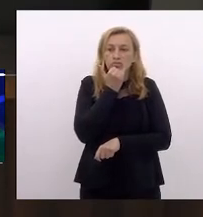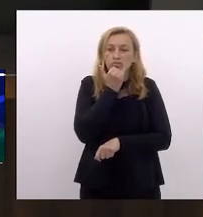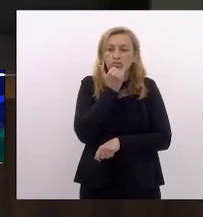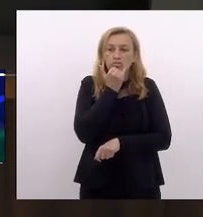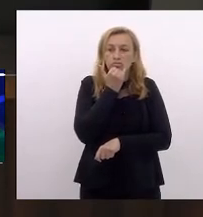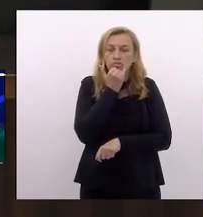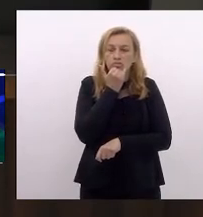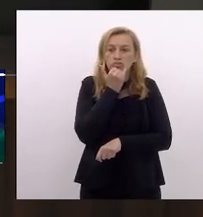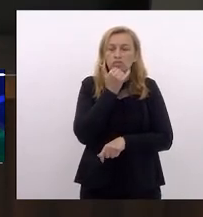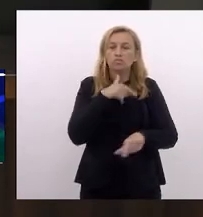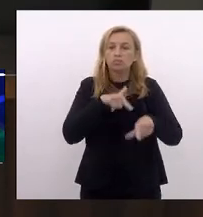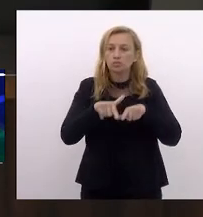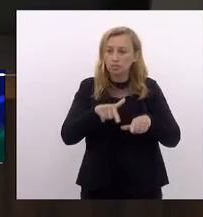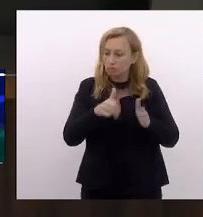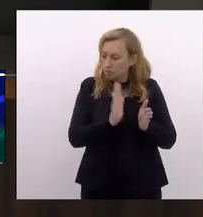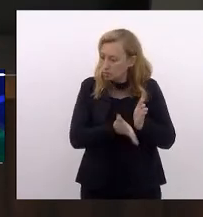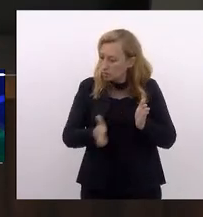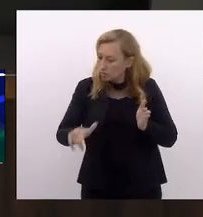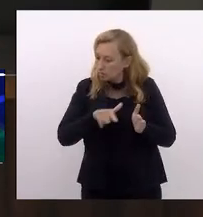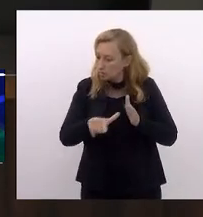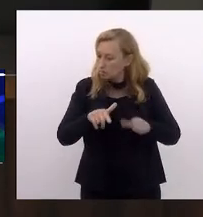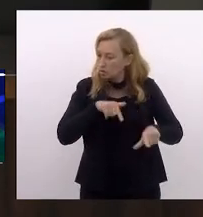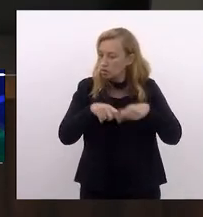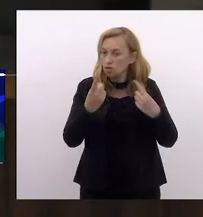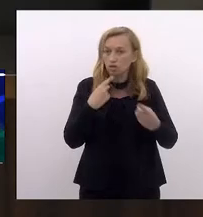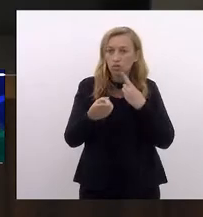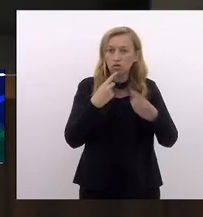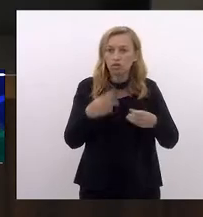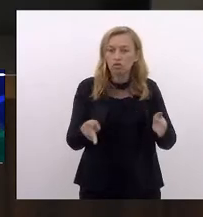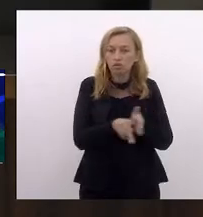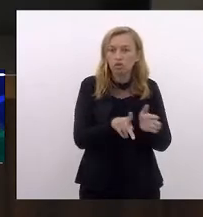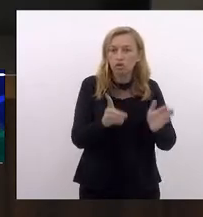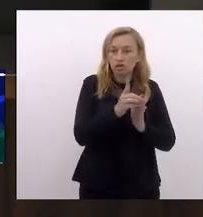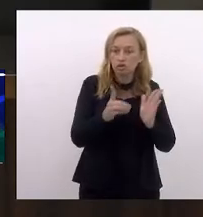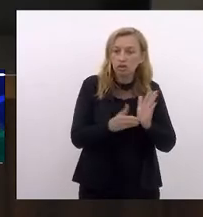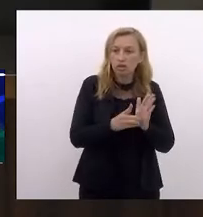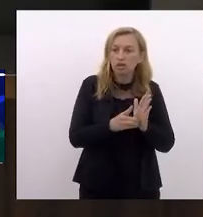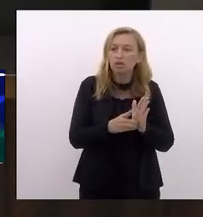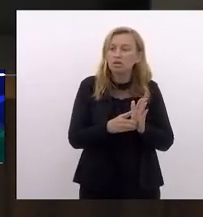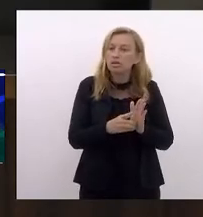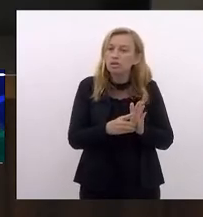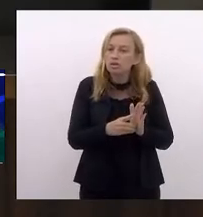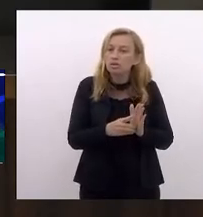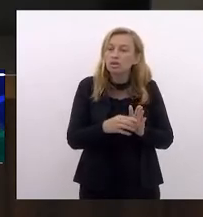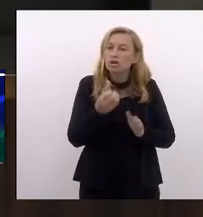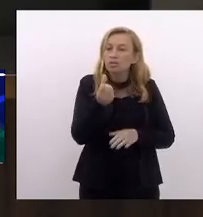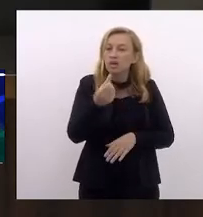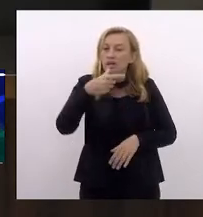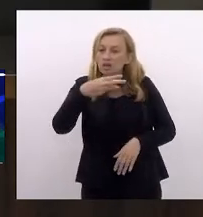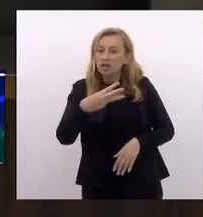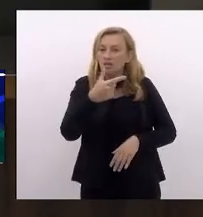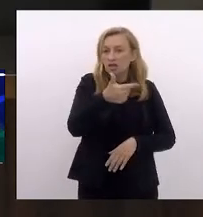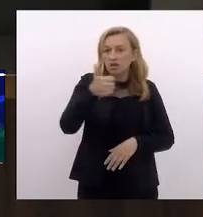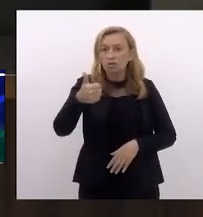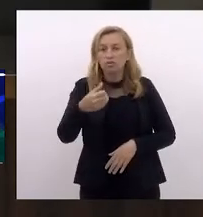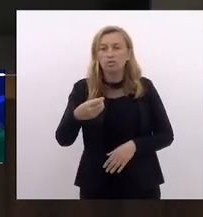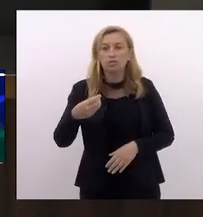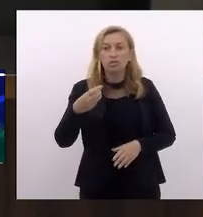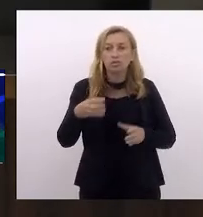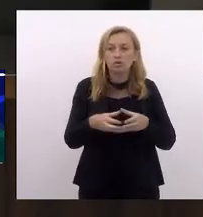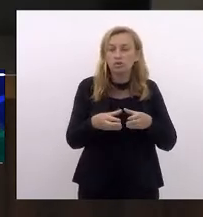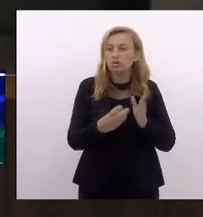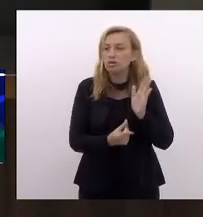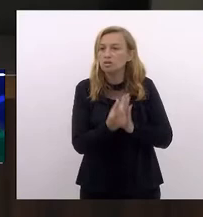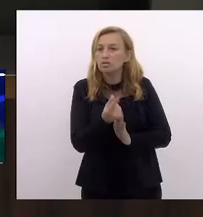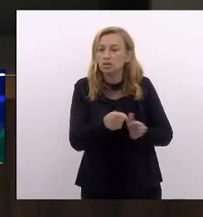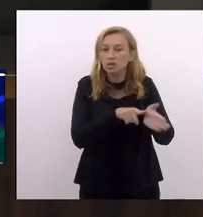a gente chama os trabalhos a ordem regime de prioridade e discussão depois daquela legislativo número 63 de 21 de autoria da comissão de orçamento